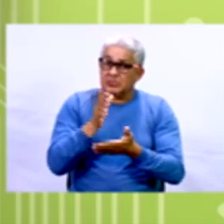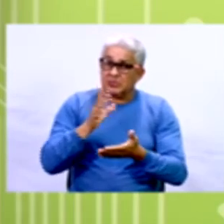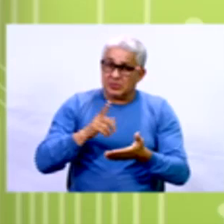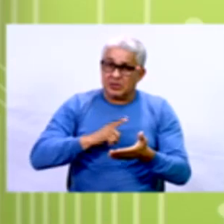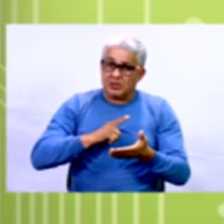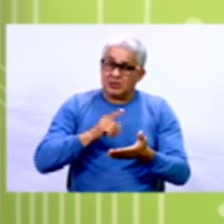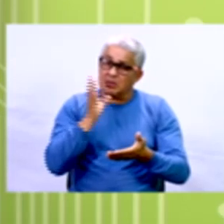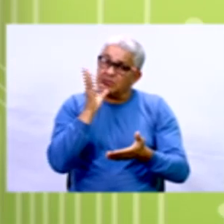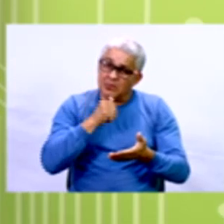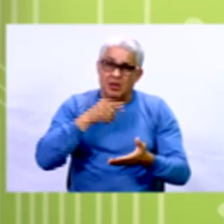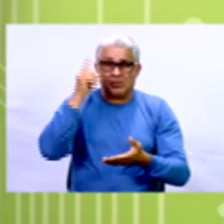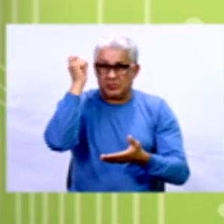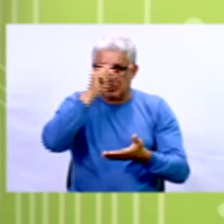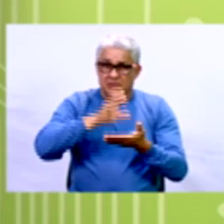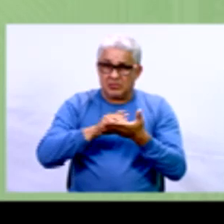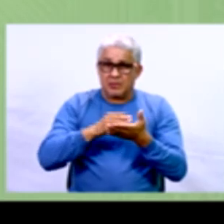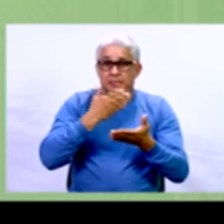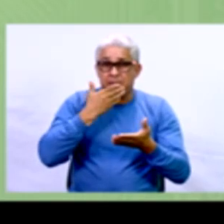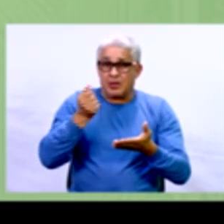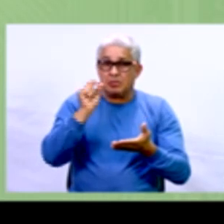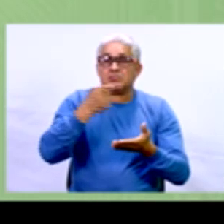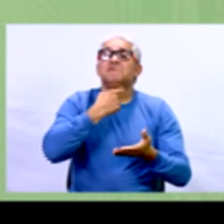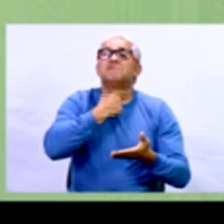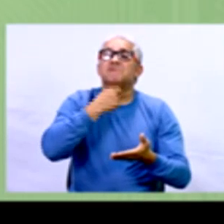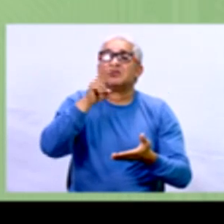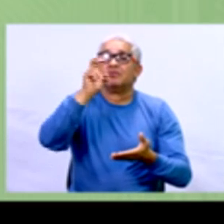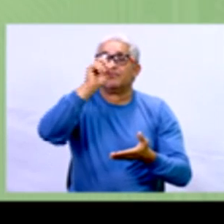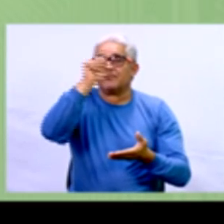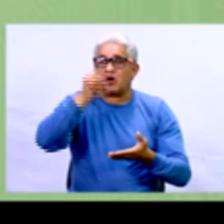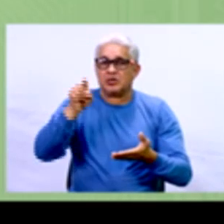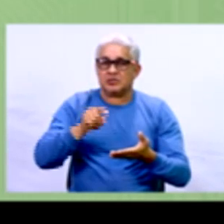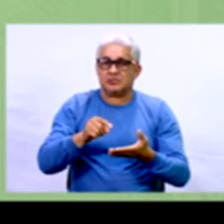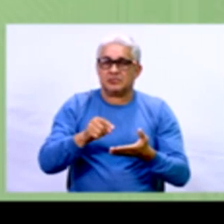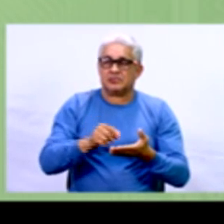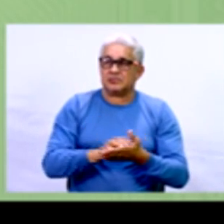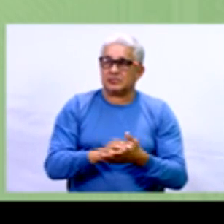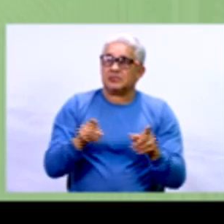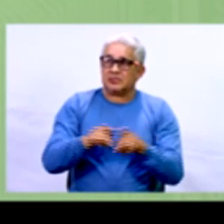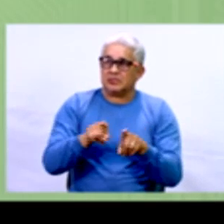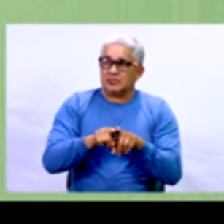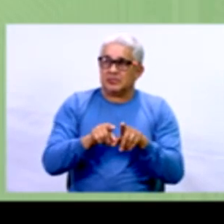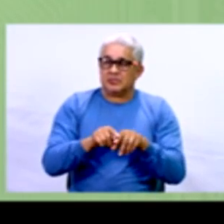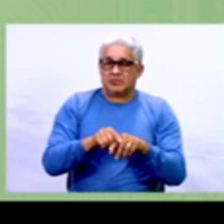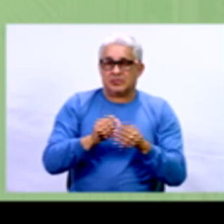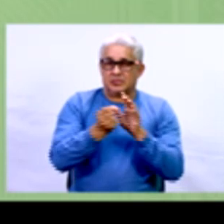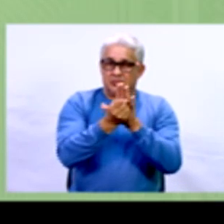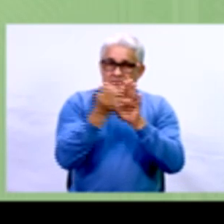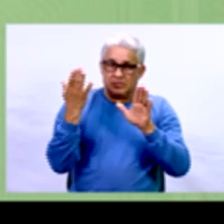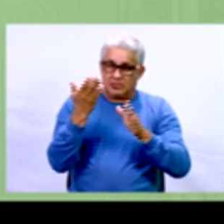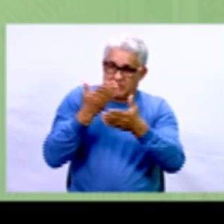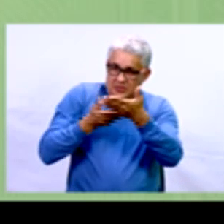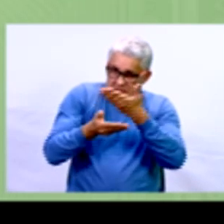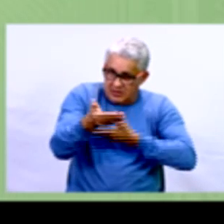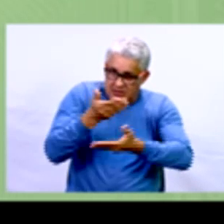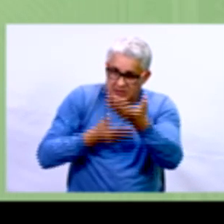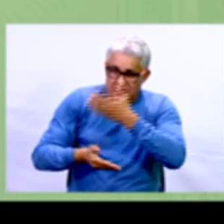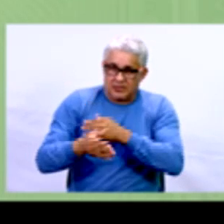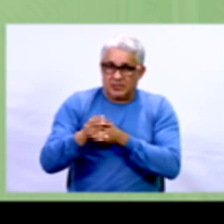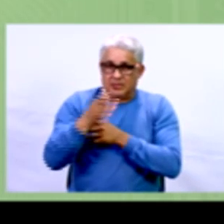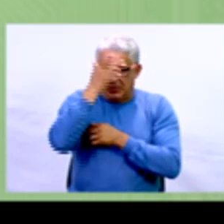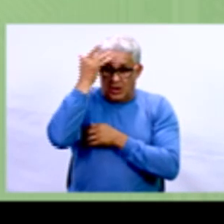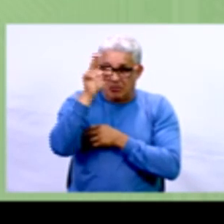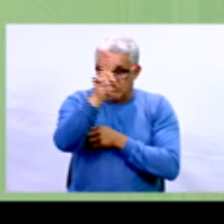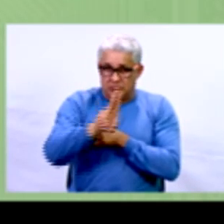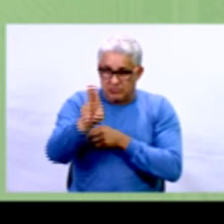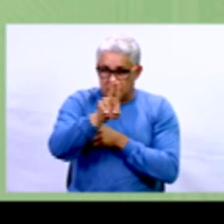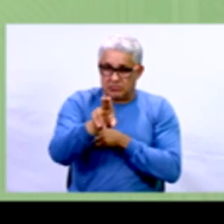né? Gravar uma informação. Nas aplicações interativas, quando eu preciso da interação do usuário, quando eu